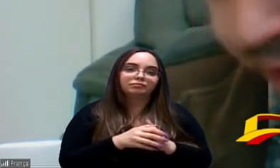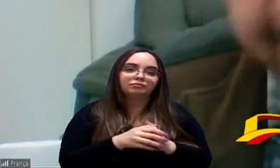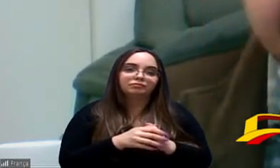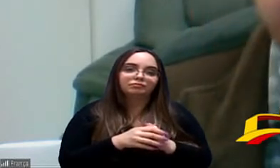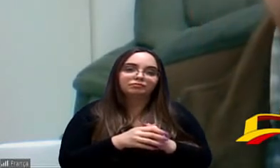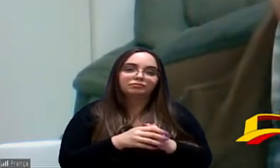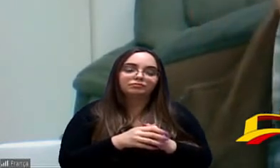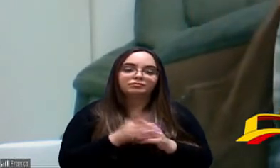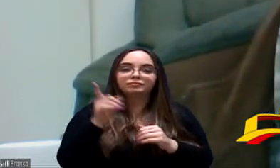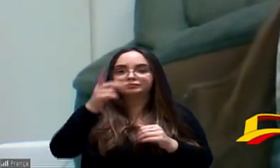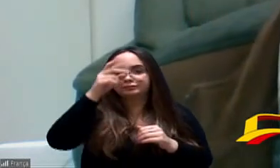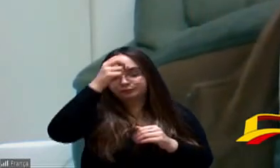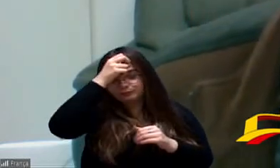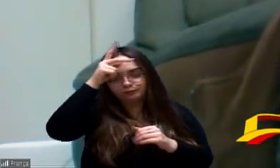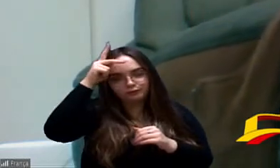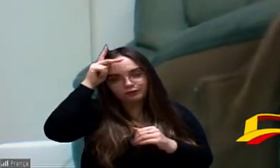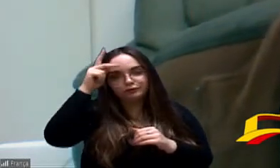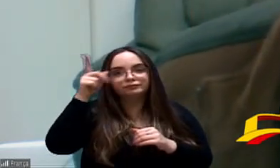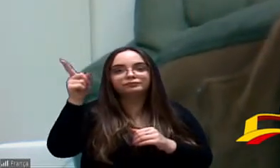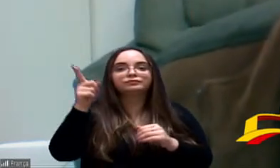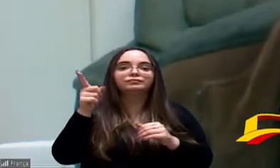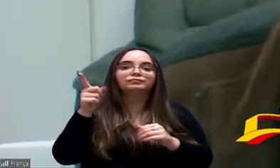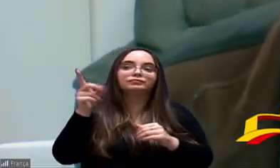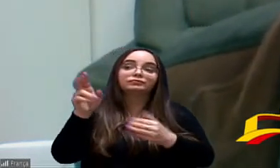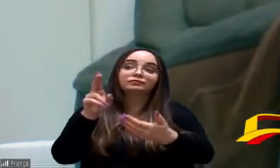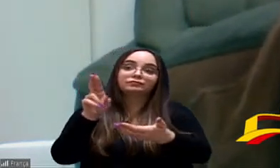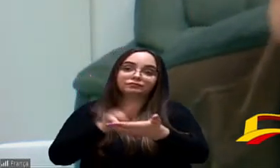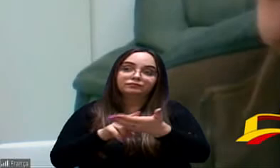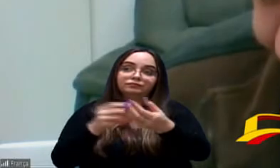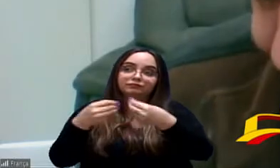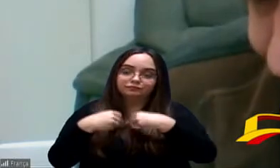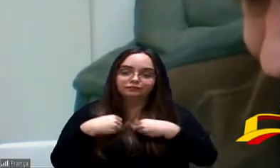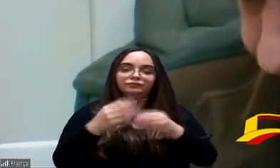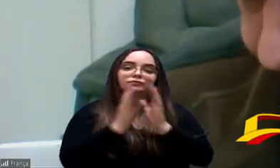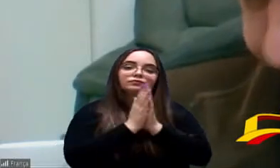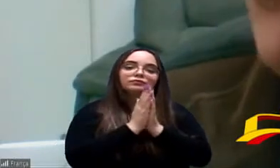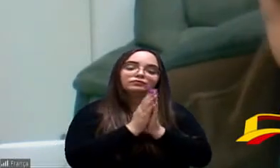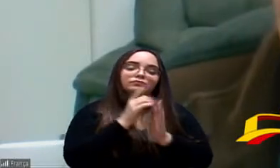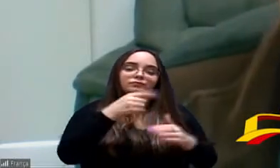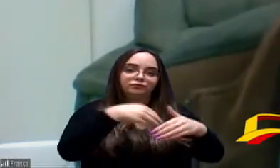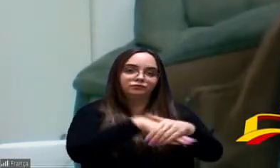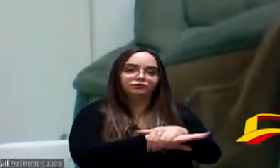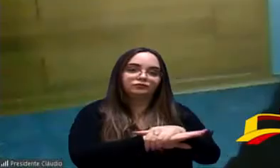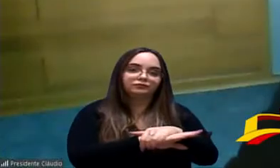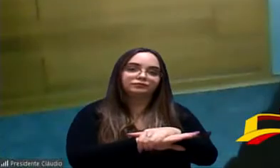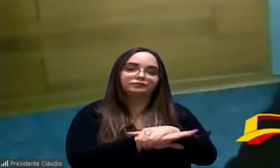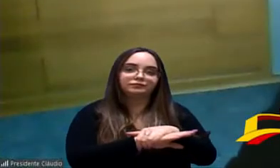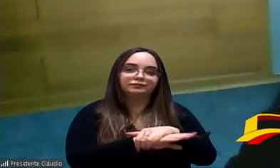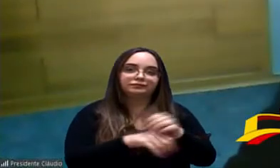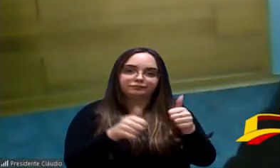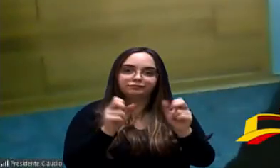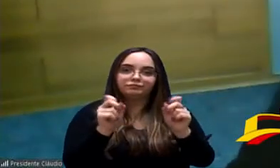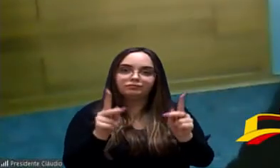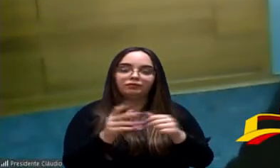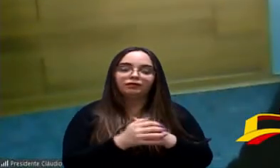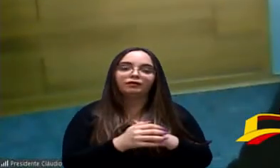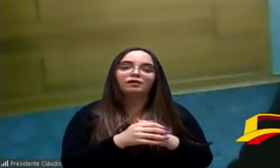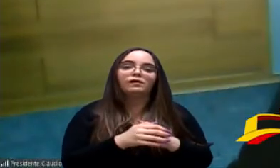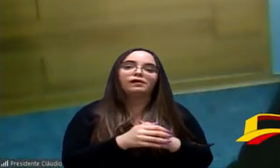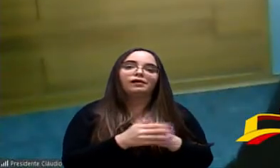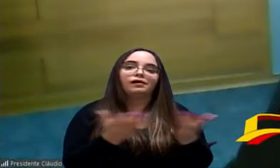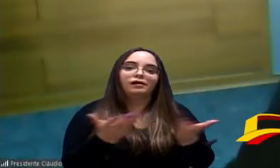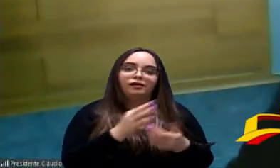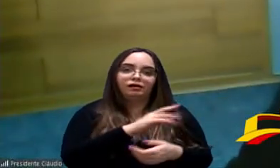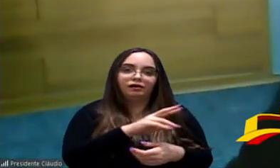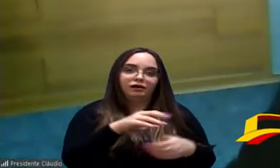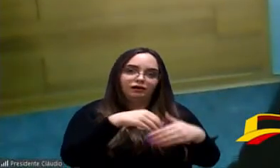no relatório da prefeitura, eu estou pedindo arquivamento desse projeto, senhor presidente. Então, eu coloco em votação o